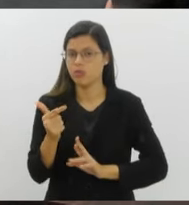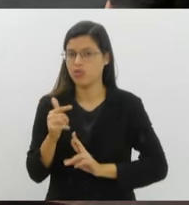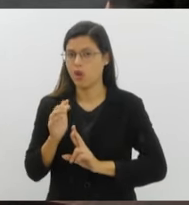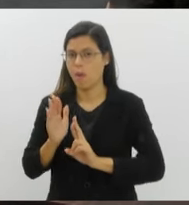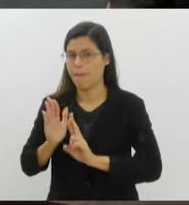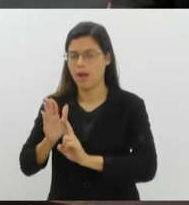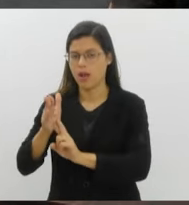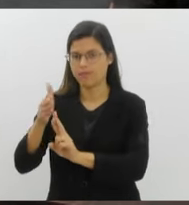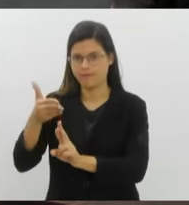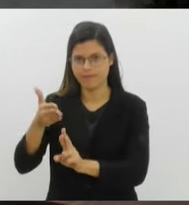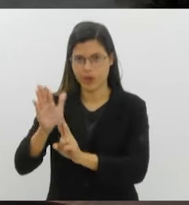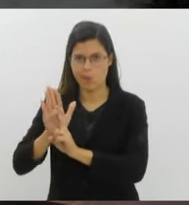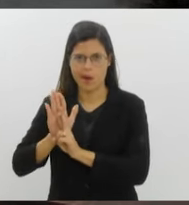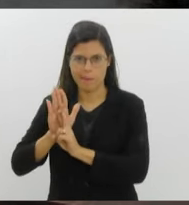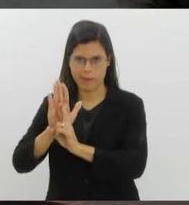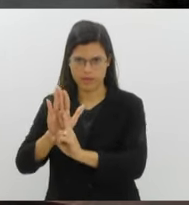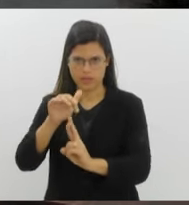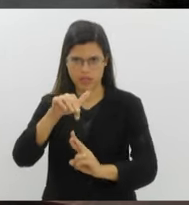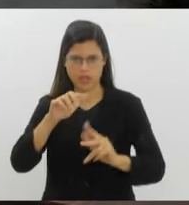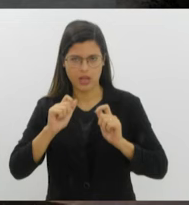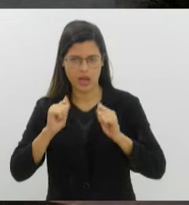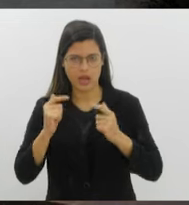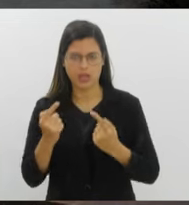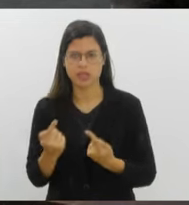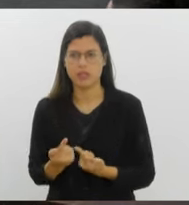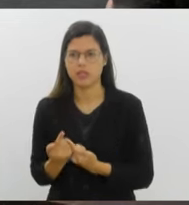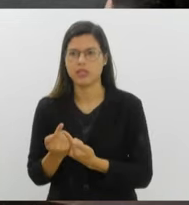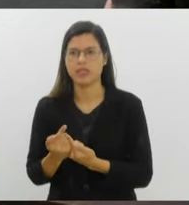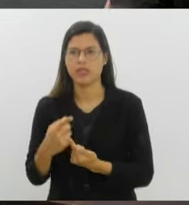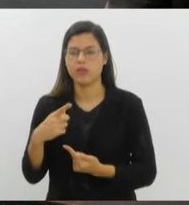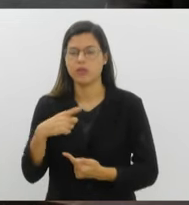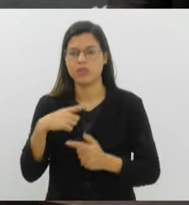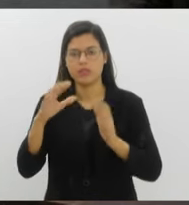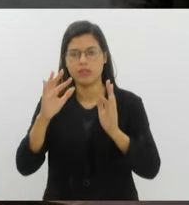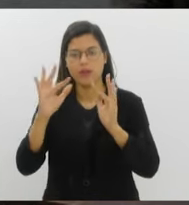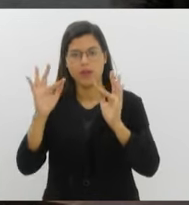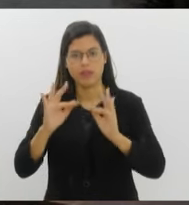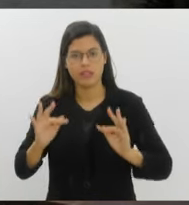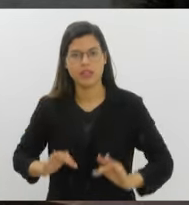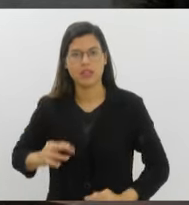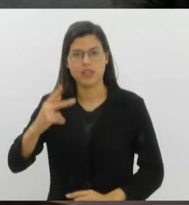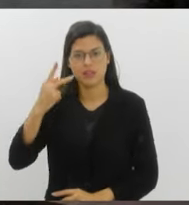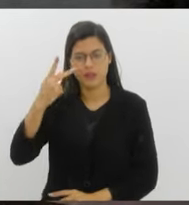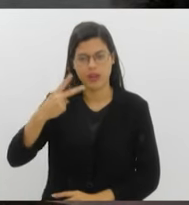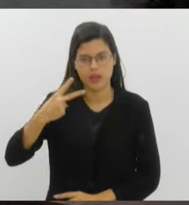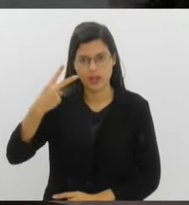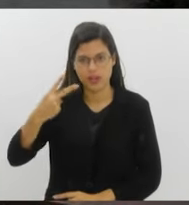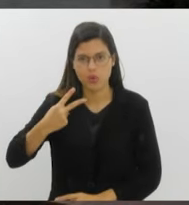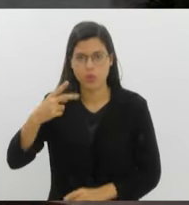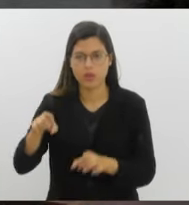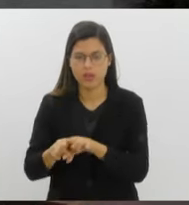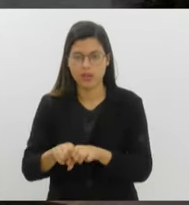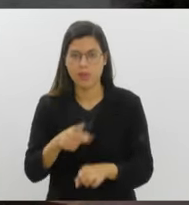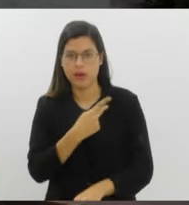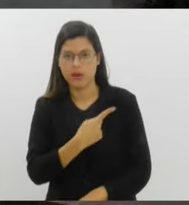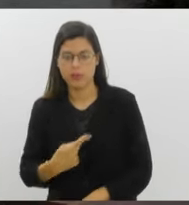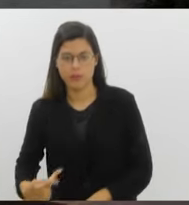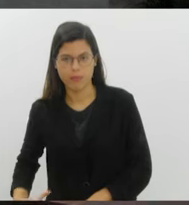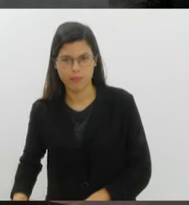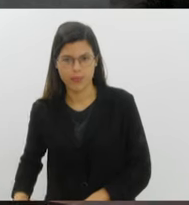representatividade nessa casa. E eu tive a felicidade de ser vereador, presidente de Câmara e duas vezes prefeito do meu